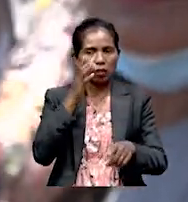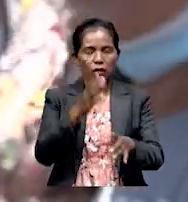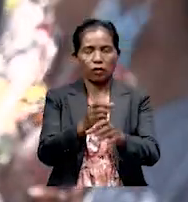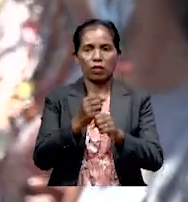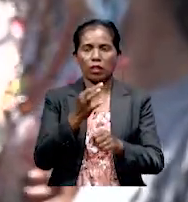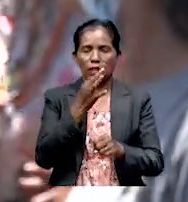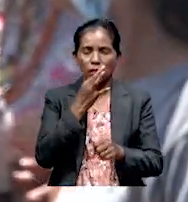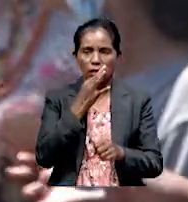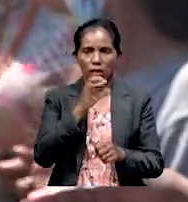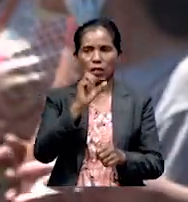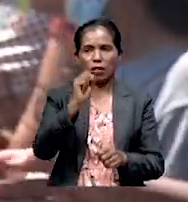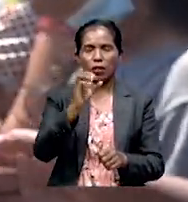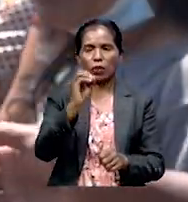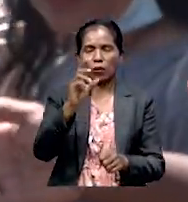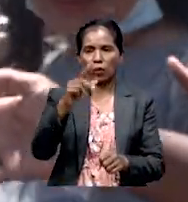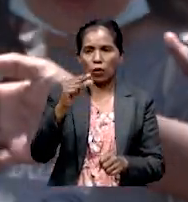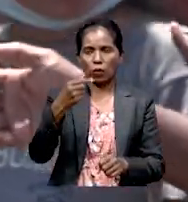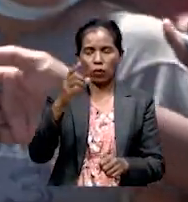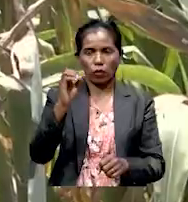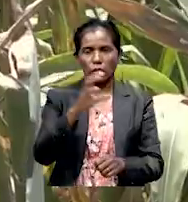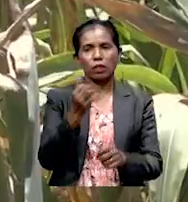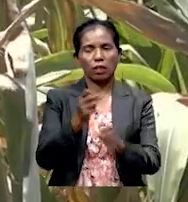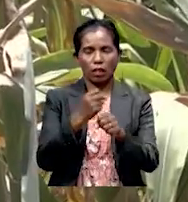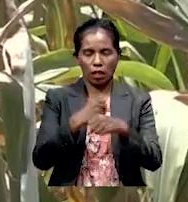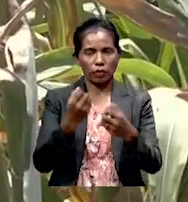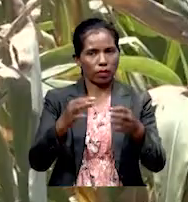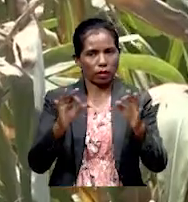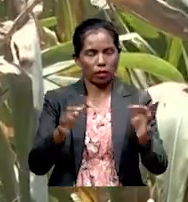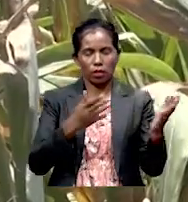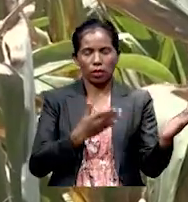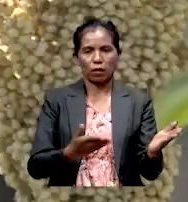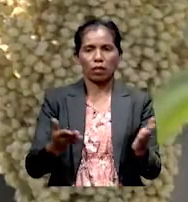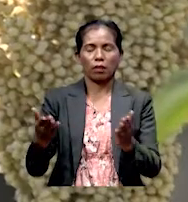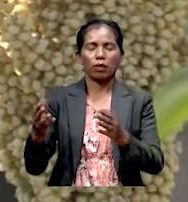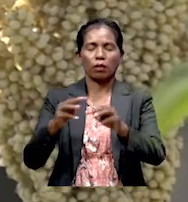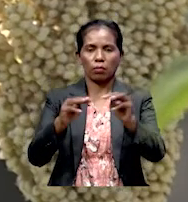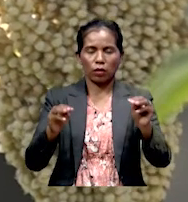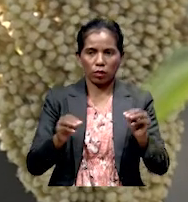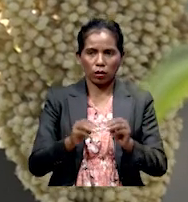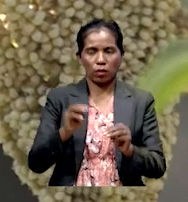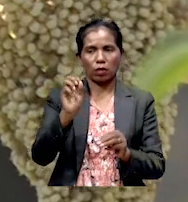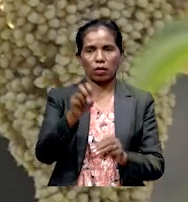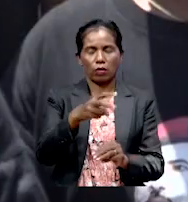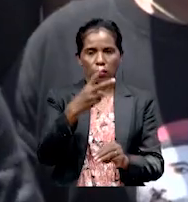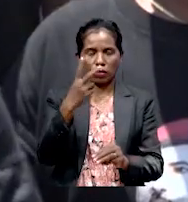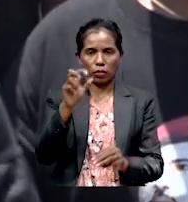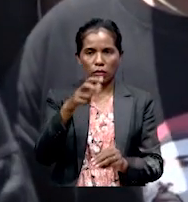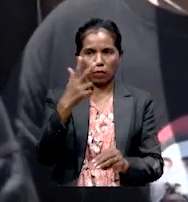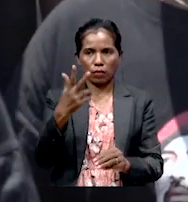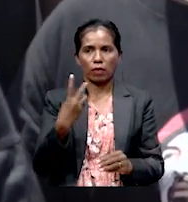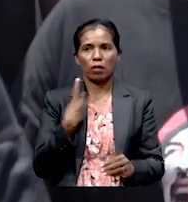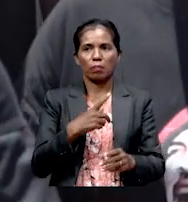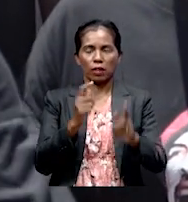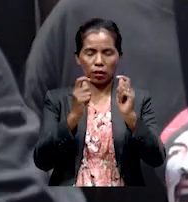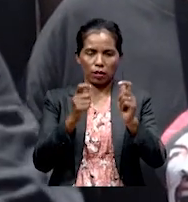Né, promete atividade nebe sira implementa ona sira selori ba implementa e município Sanulo Resin Tolo. Ami se koko